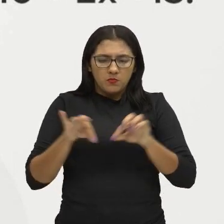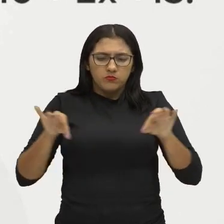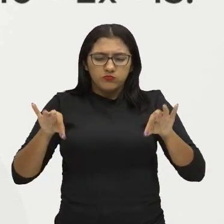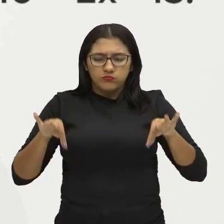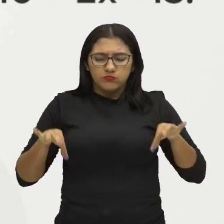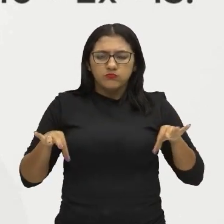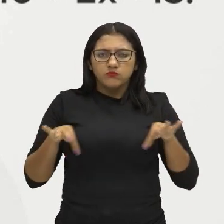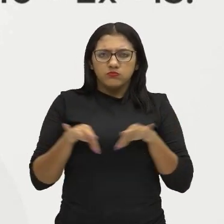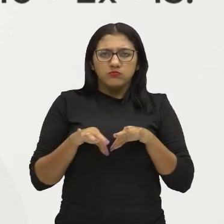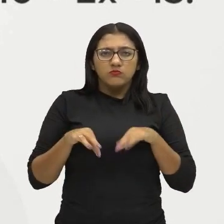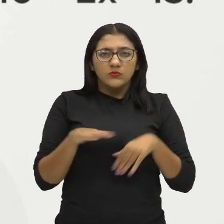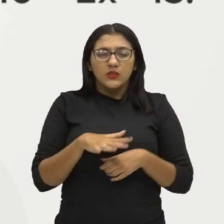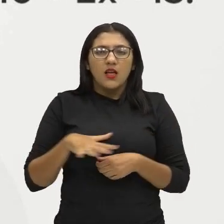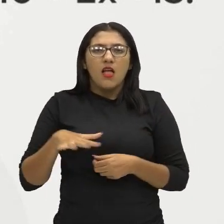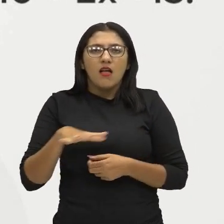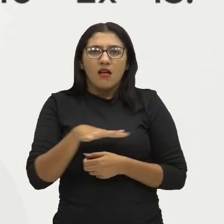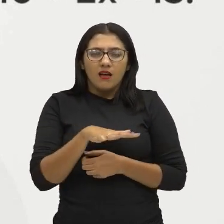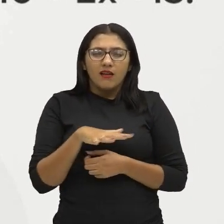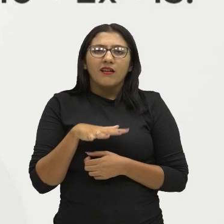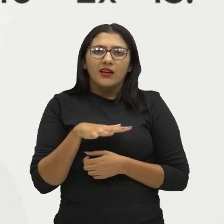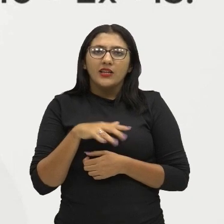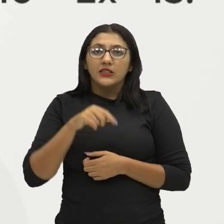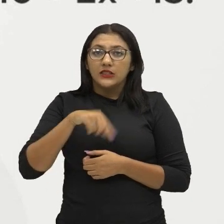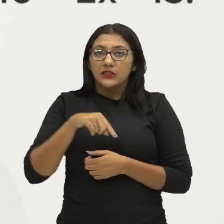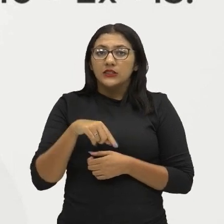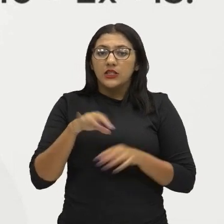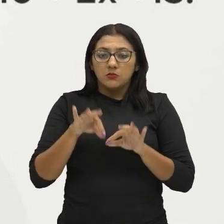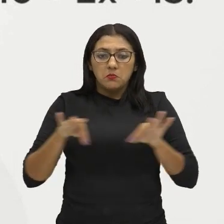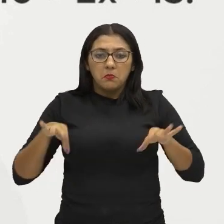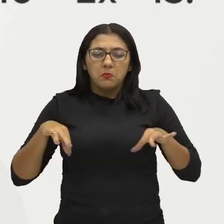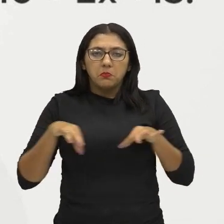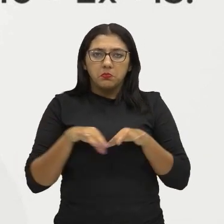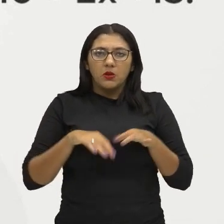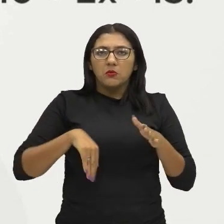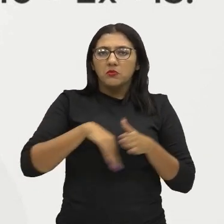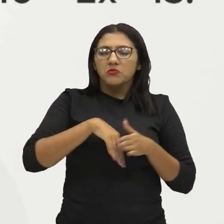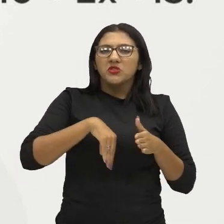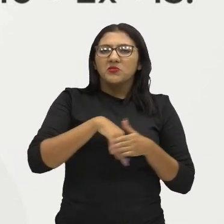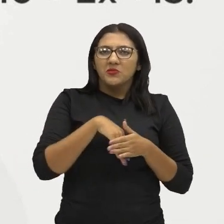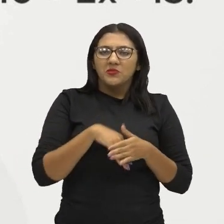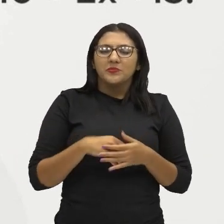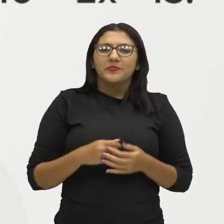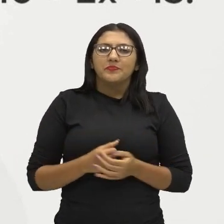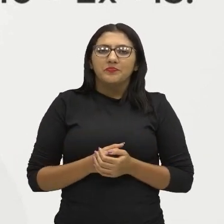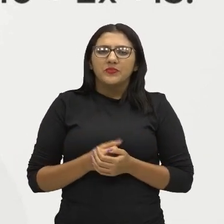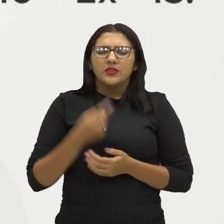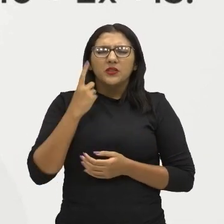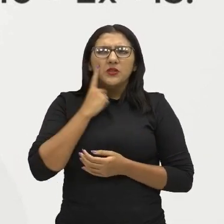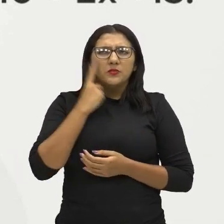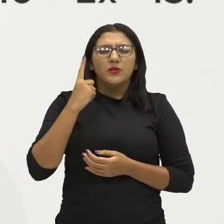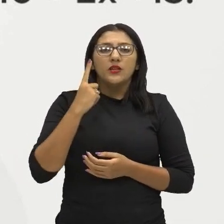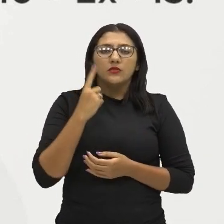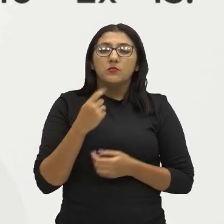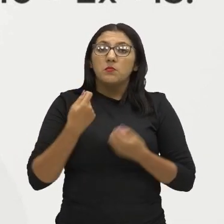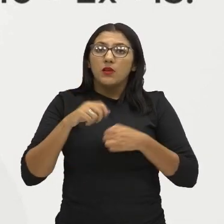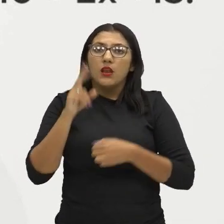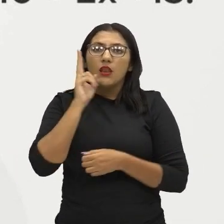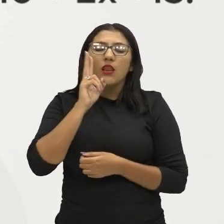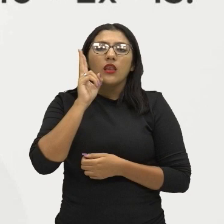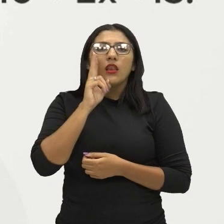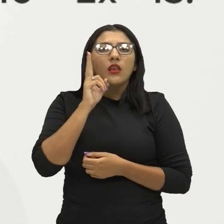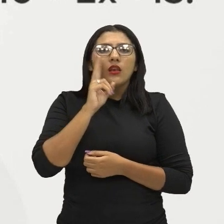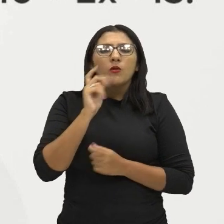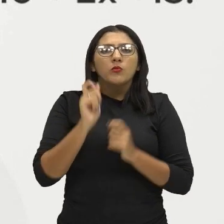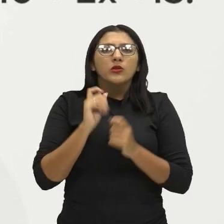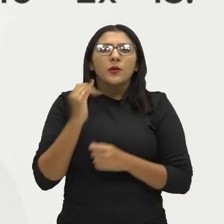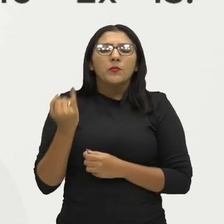O que seria o perímetro deste campo de futebol de Bacabal. Ora, nós temos que lembrar que